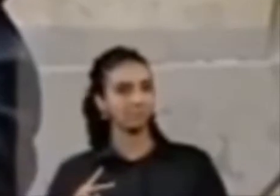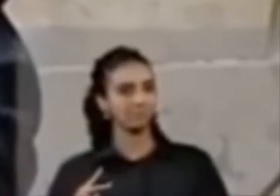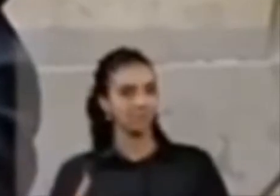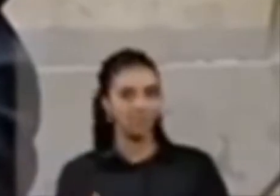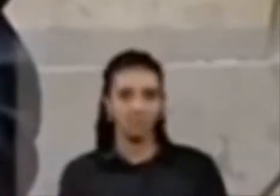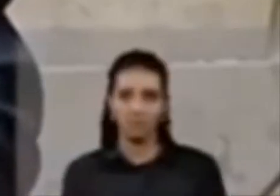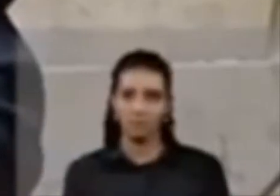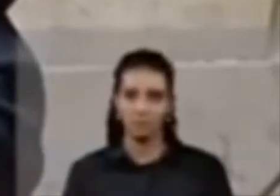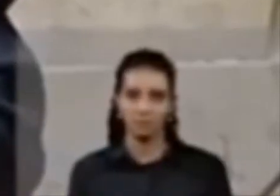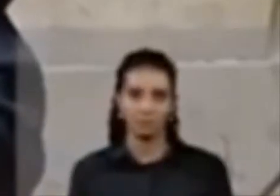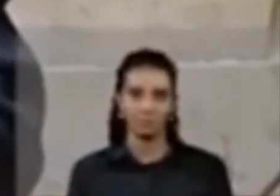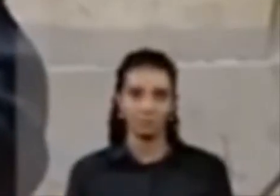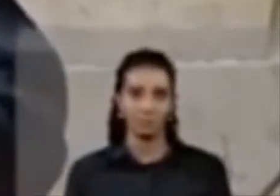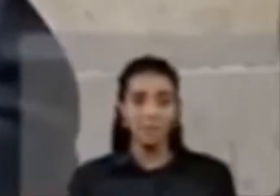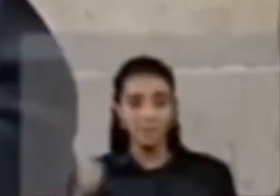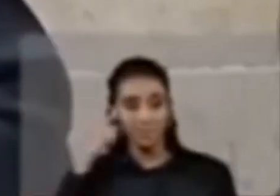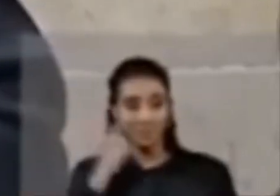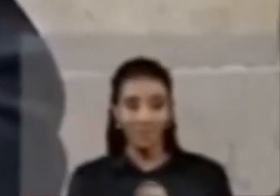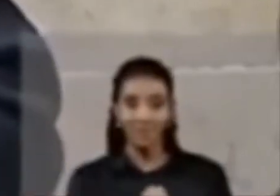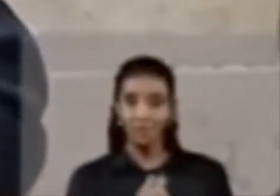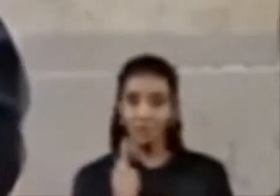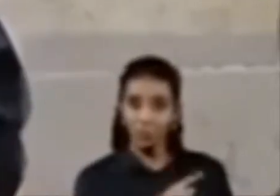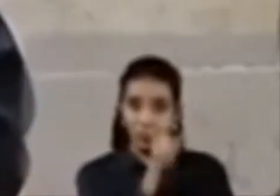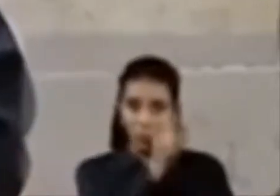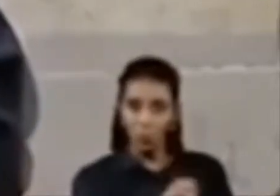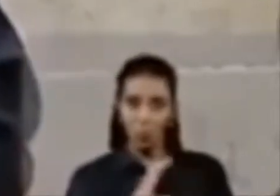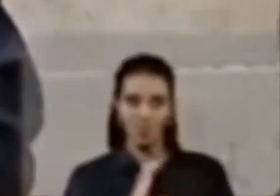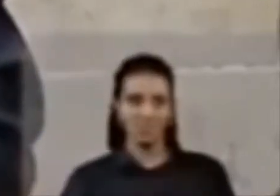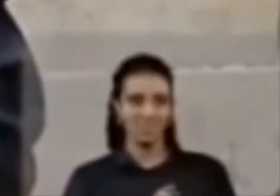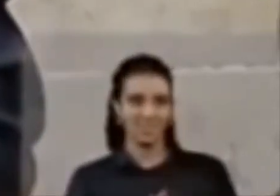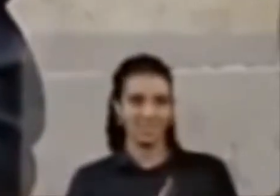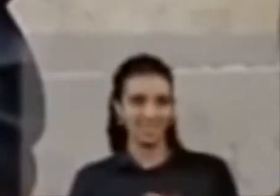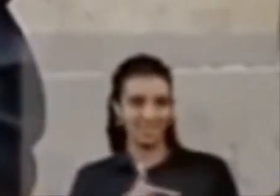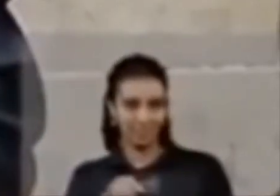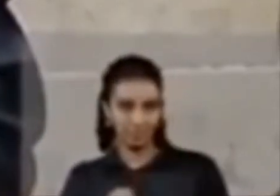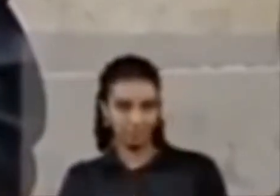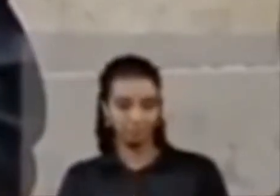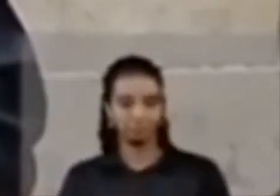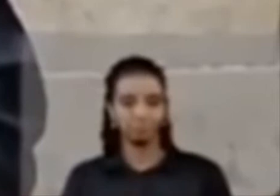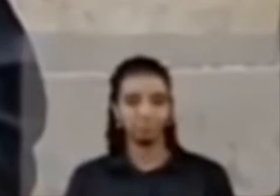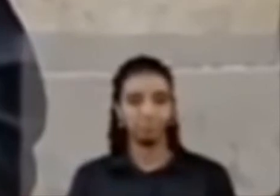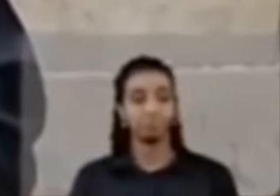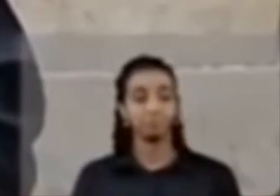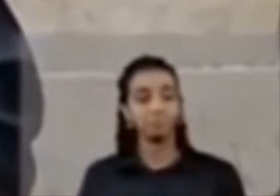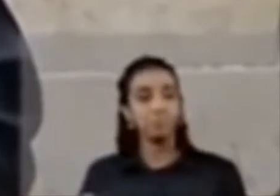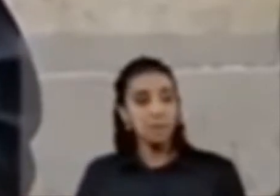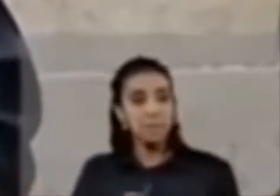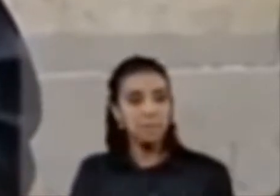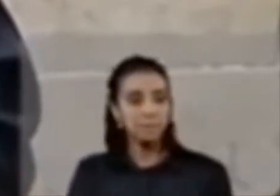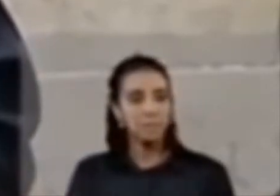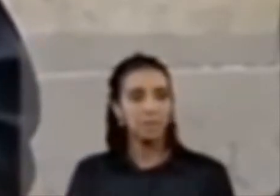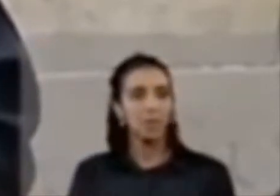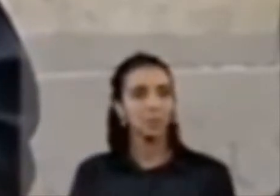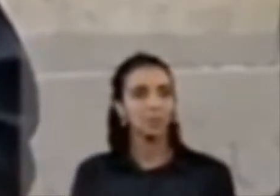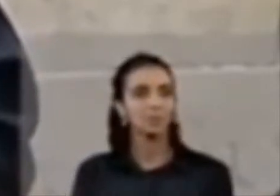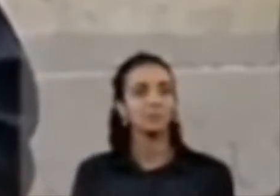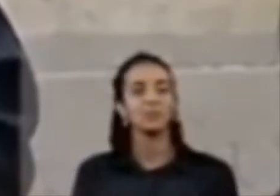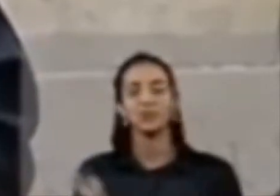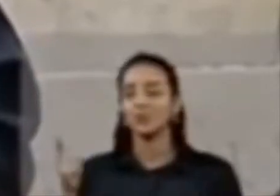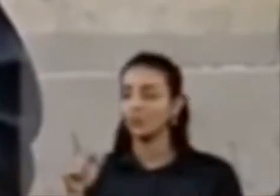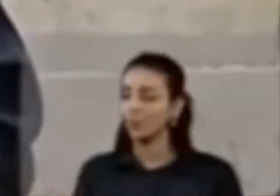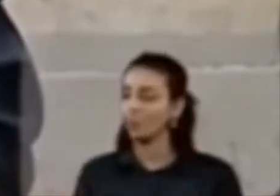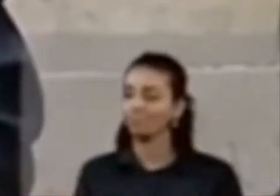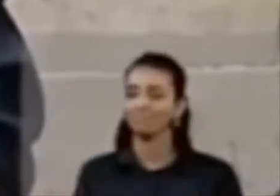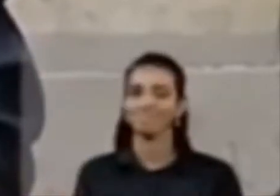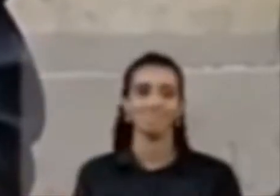garantia do próprio cidadão. A propósito, esta semana tivemos mais um inaceitável